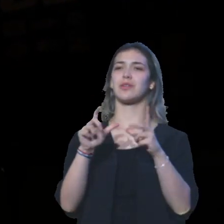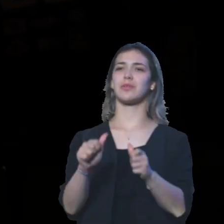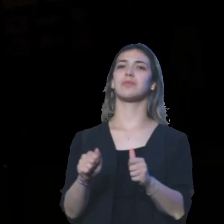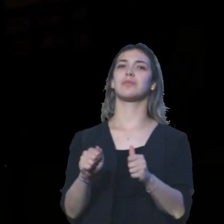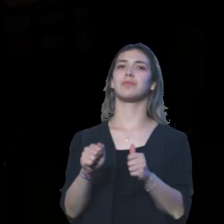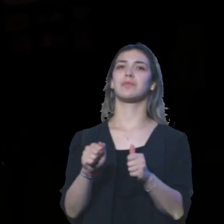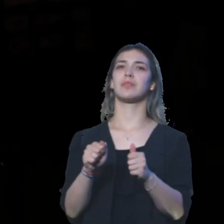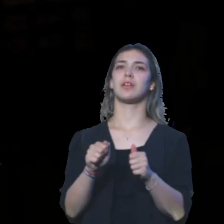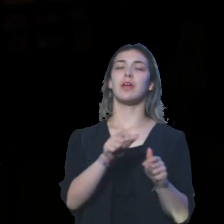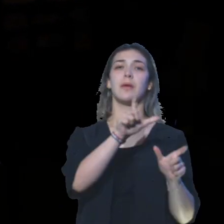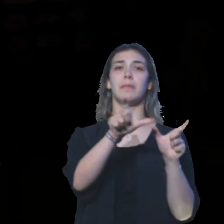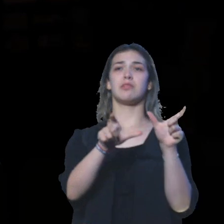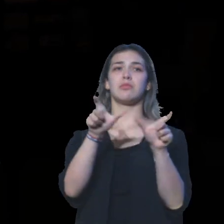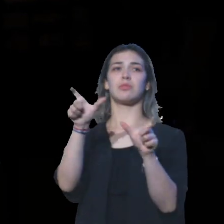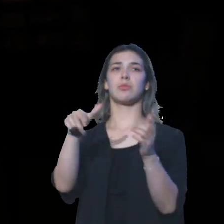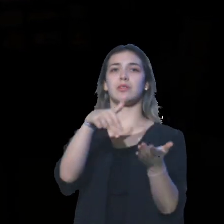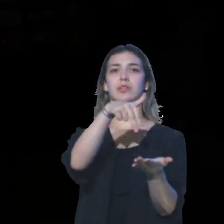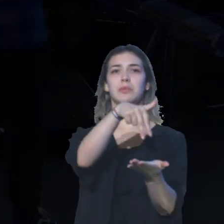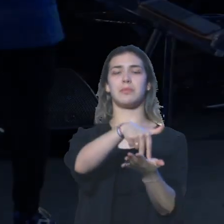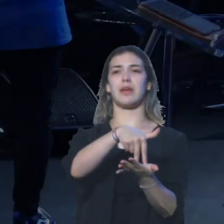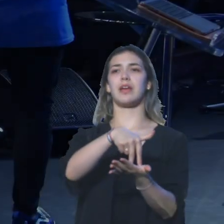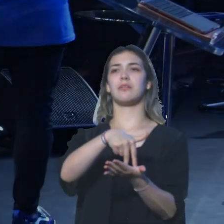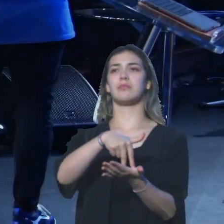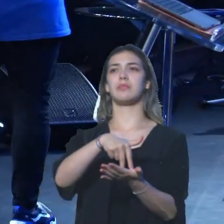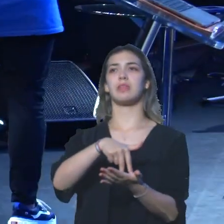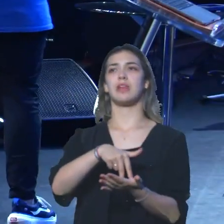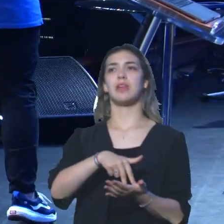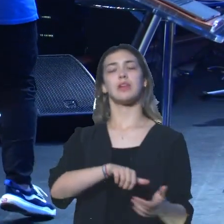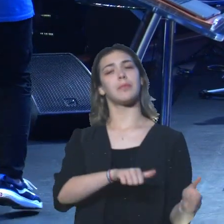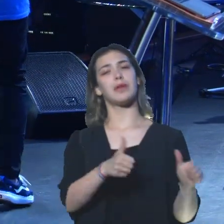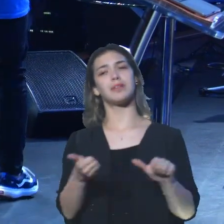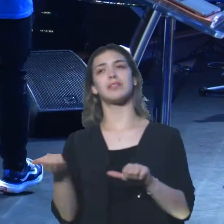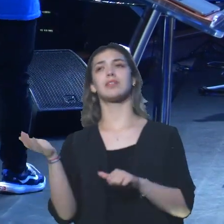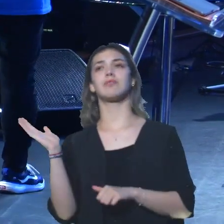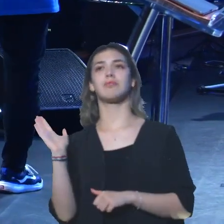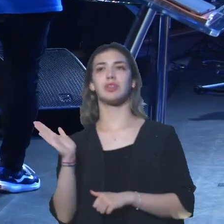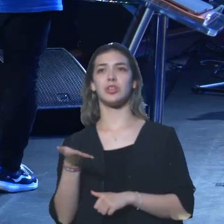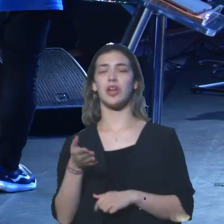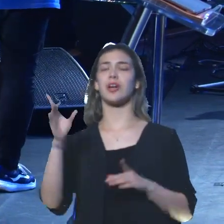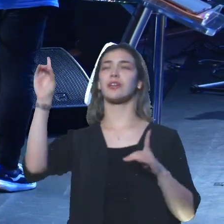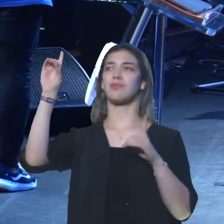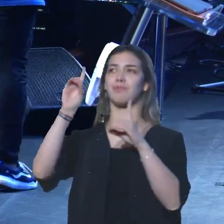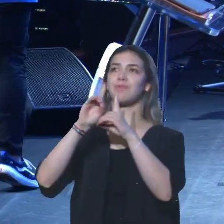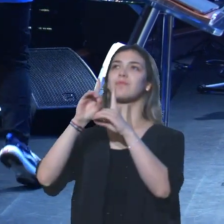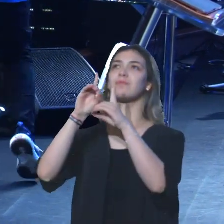já foram batizadas, que já tiveram um encontro com o Senhor.